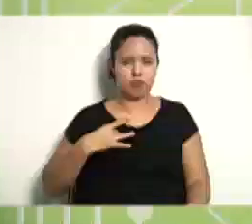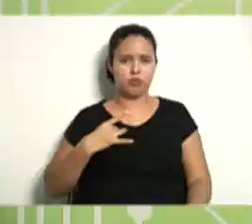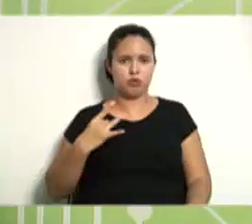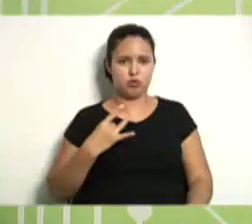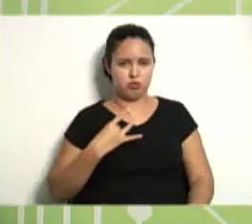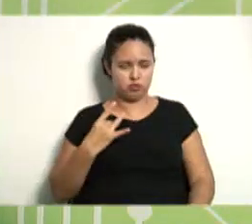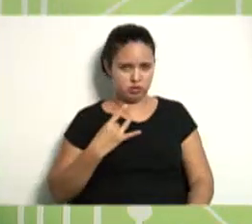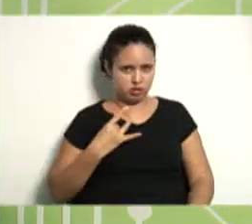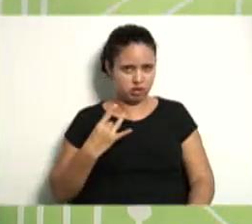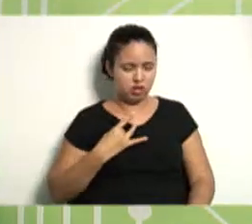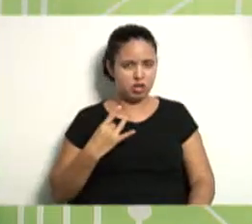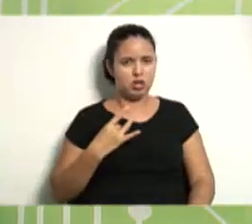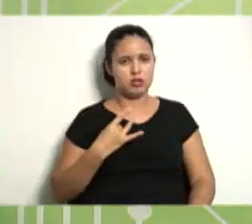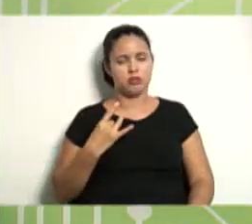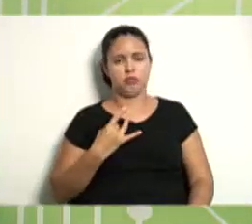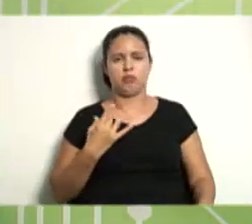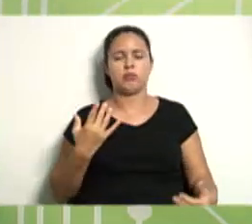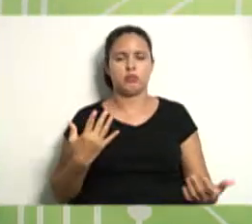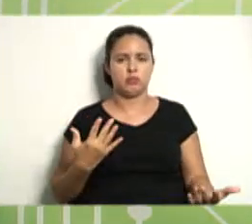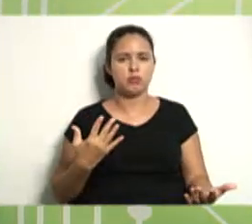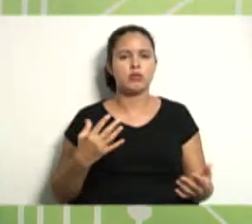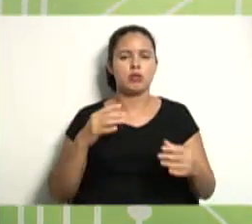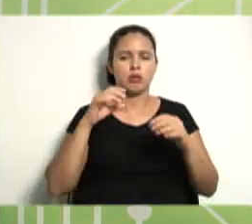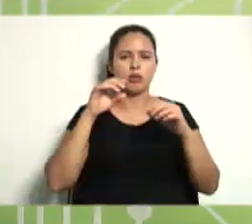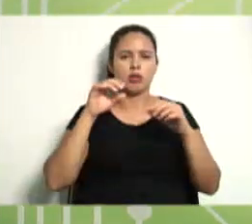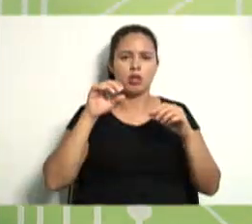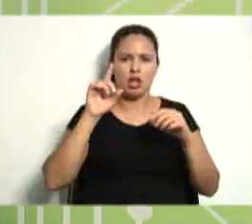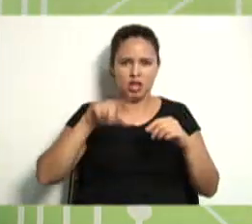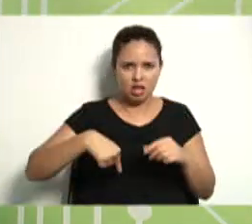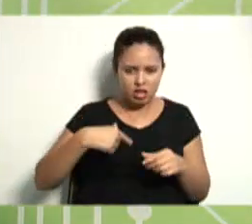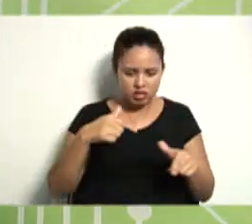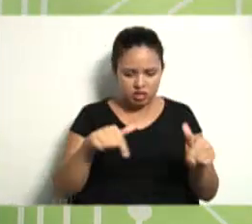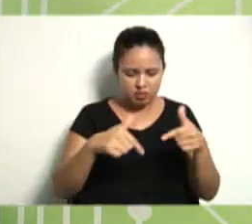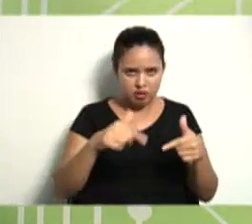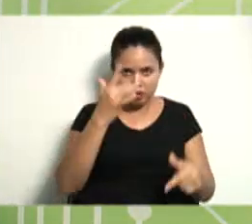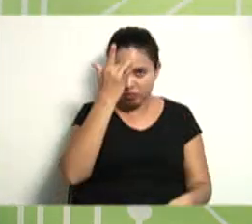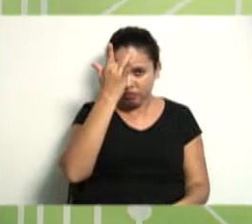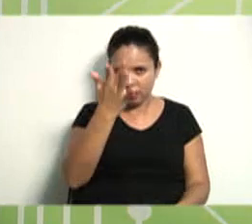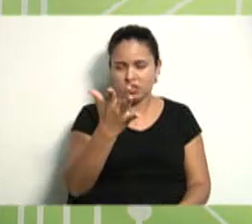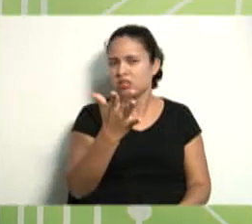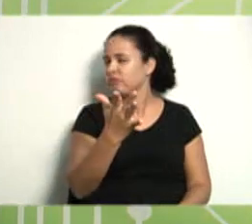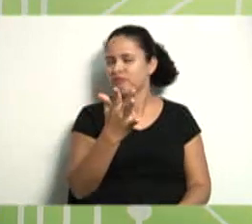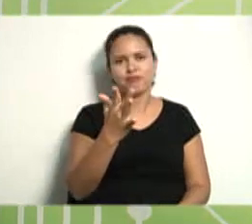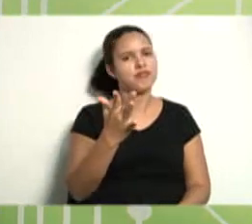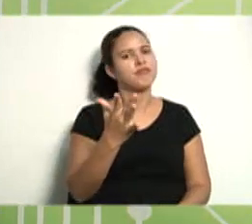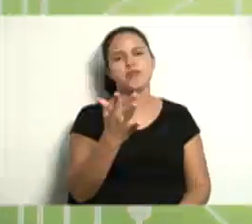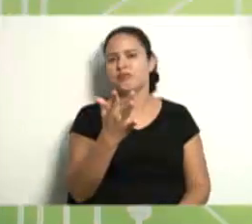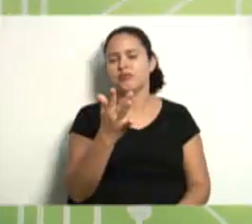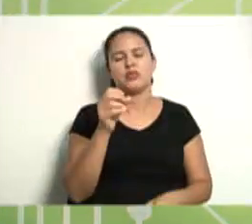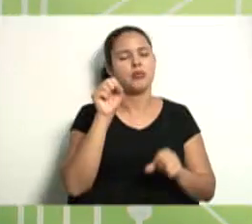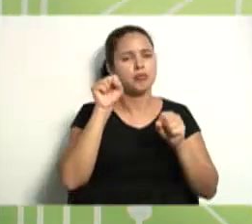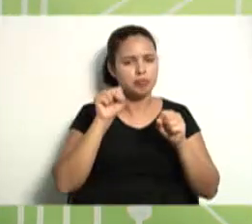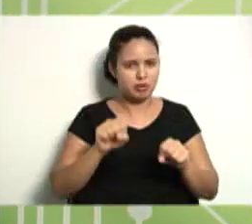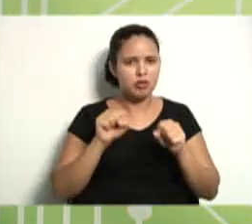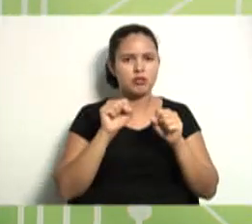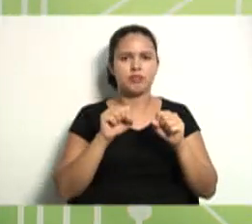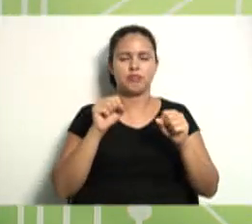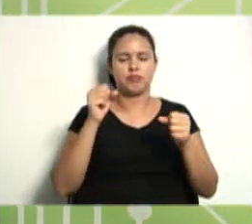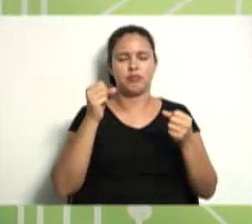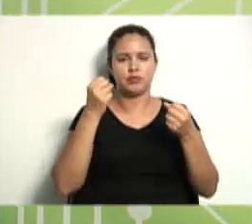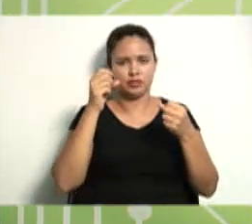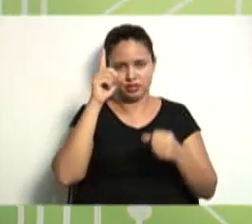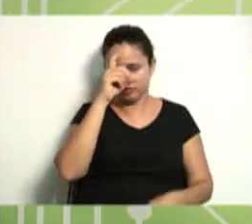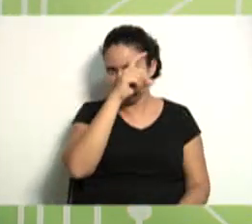por isso, mas não quer dizer que é um trabalho fácil, não quer dizer que é um trabalho que não tem retorno. É um trabalho